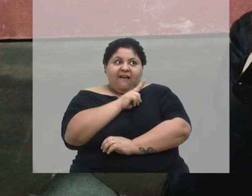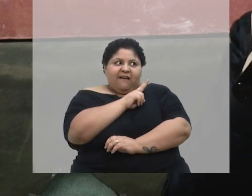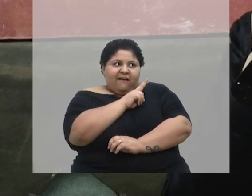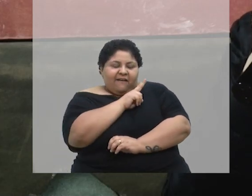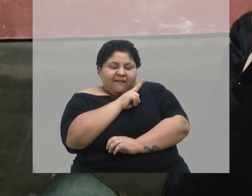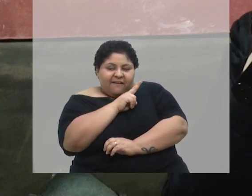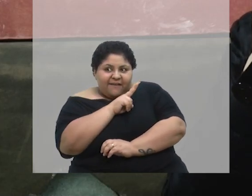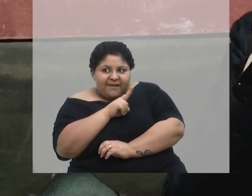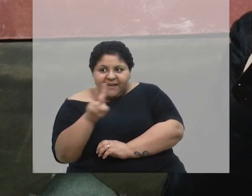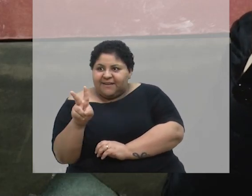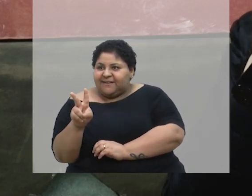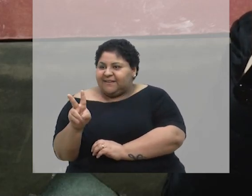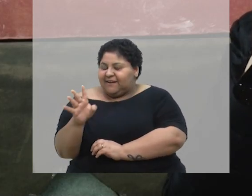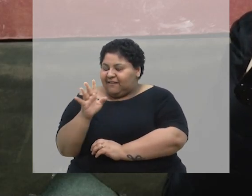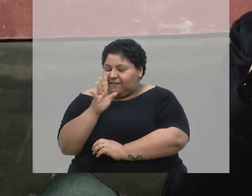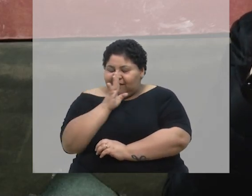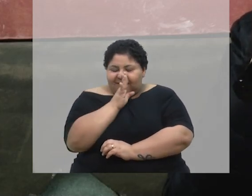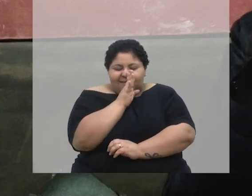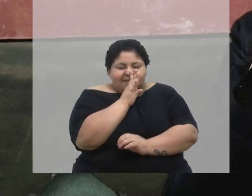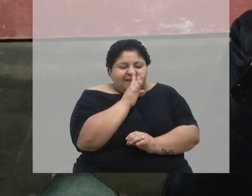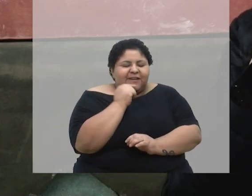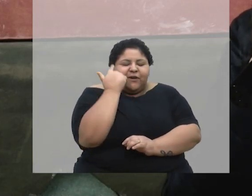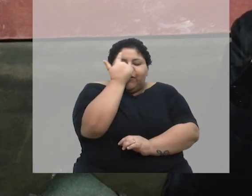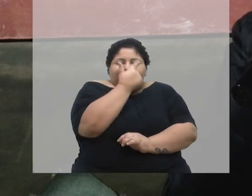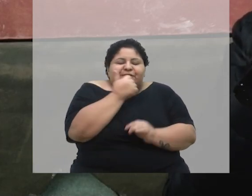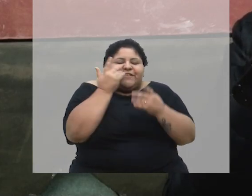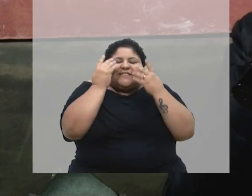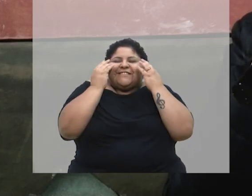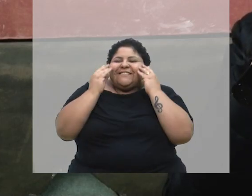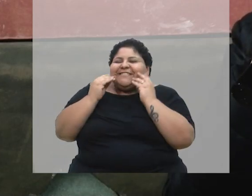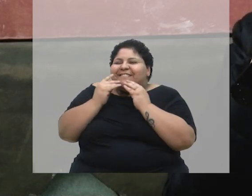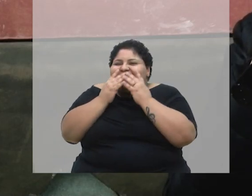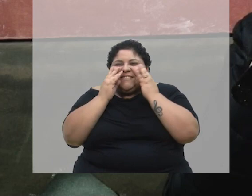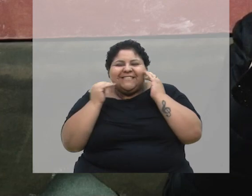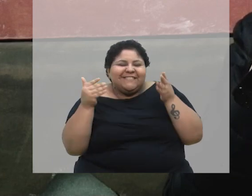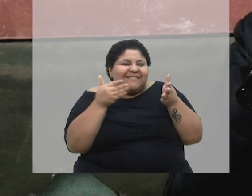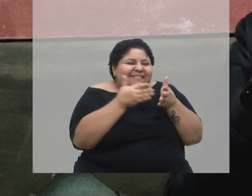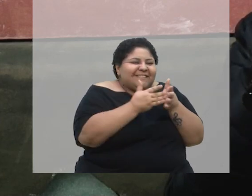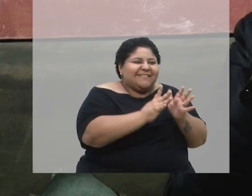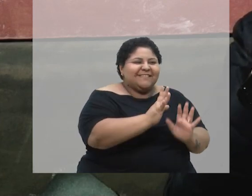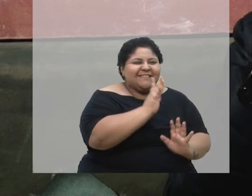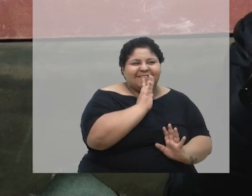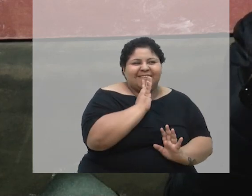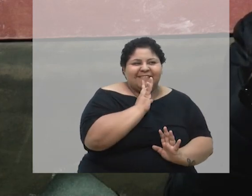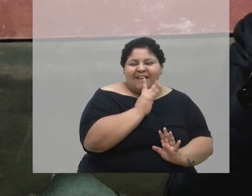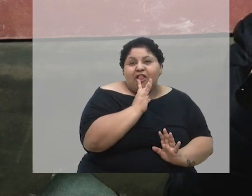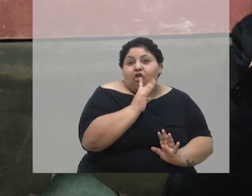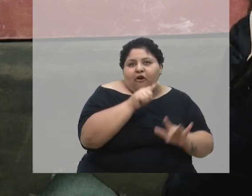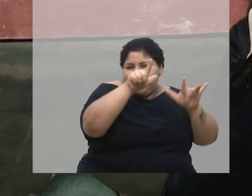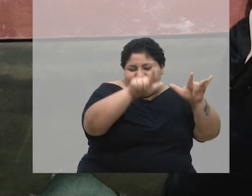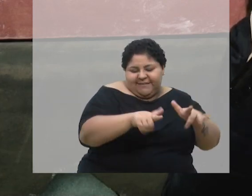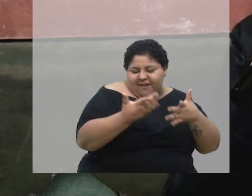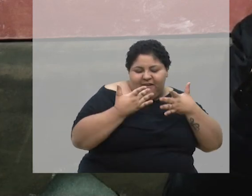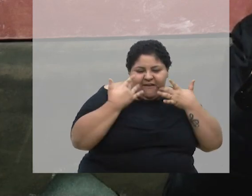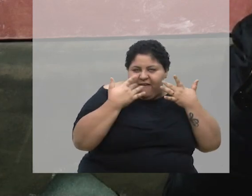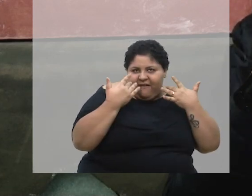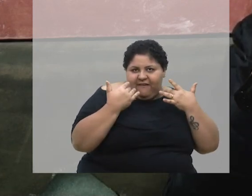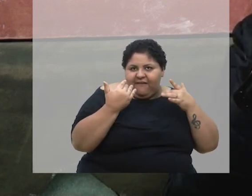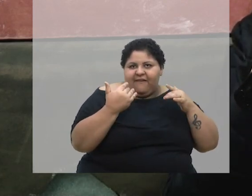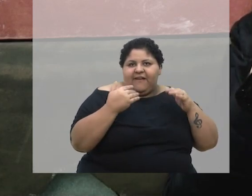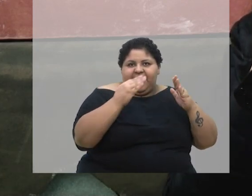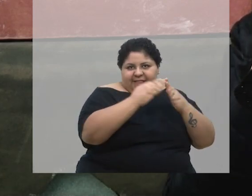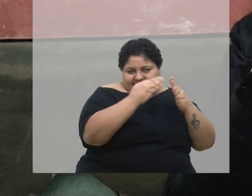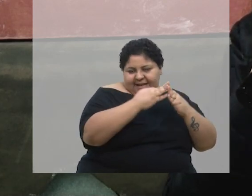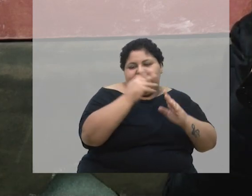eles vêm, assim, é encantador, assim, a carinha deles chegando, conhecendo, que muitas vezes não conhece o espaço do